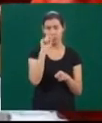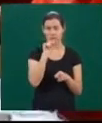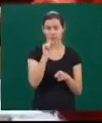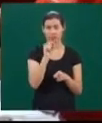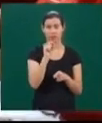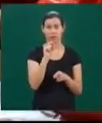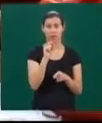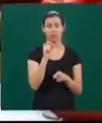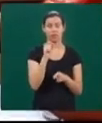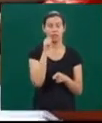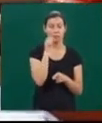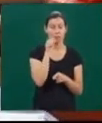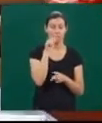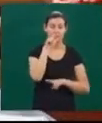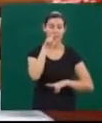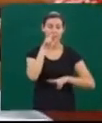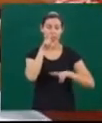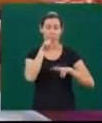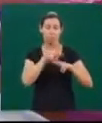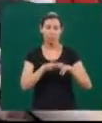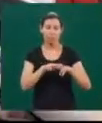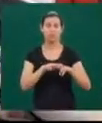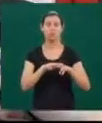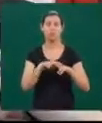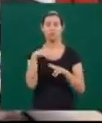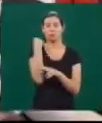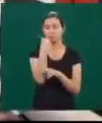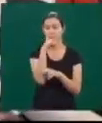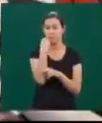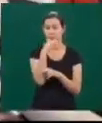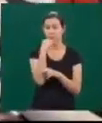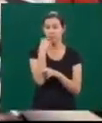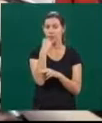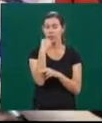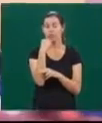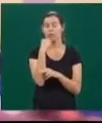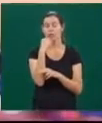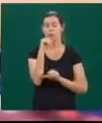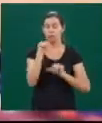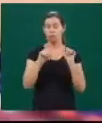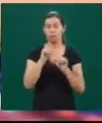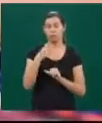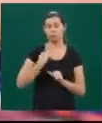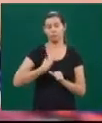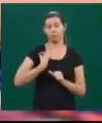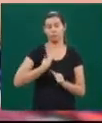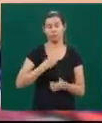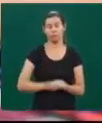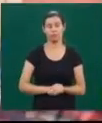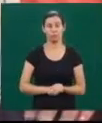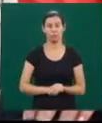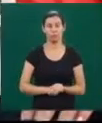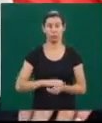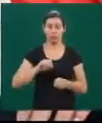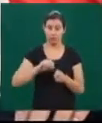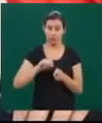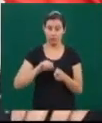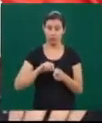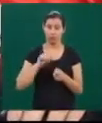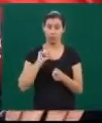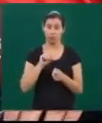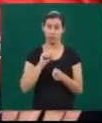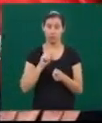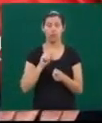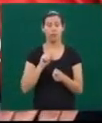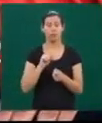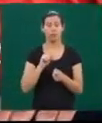novo caminho após cumprirem a pena. Que elas estão fazendo algo que está indo para a sociedade, né? Mostrar